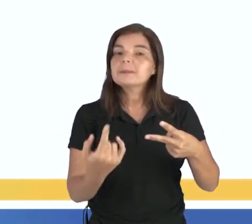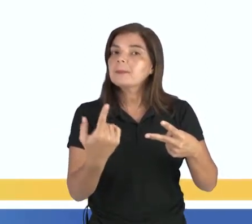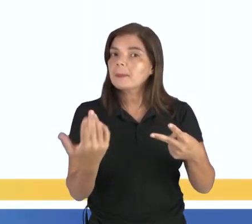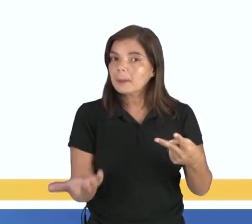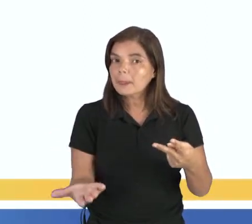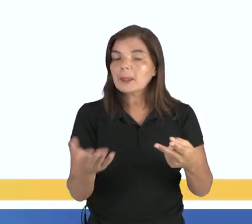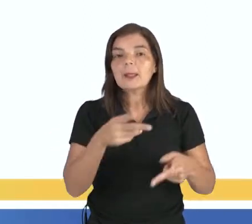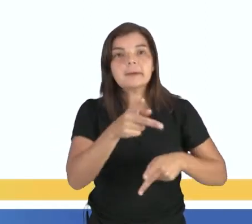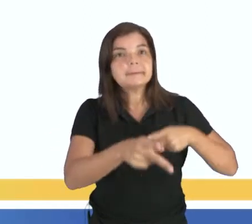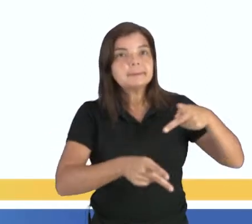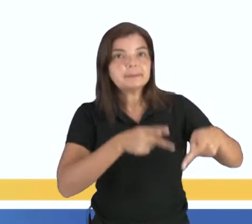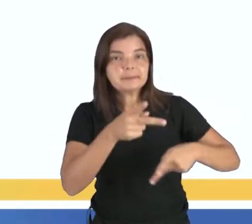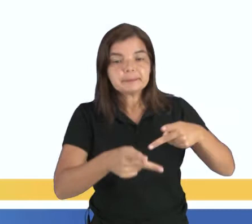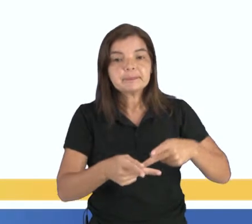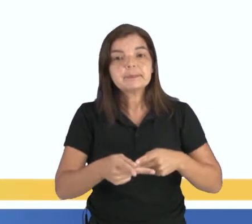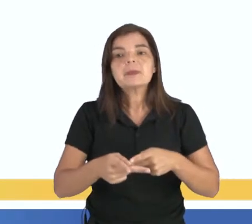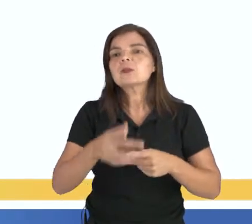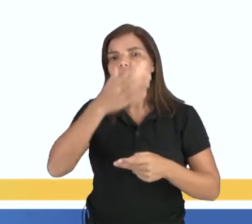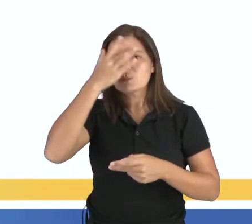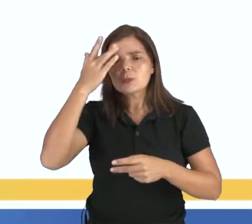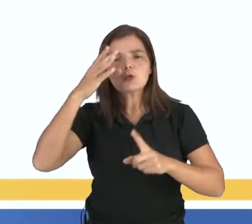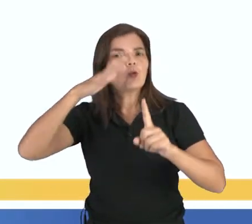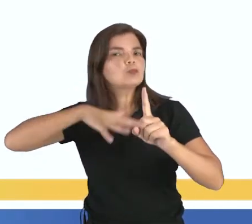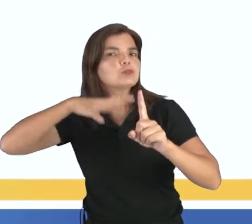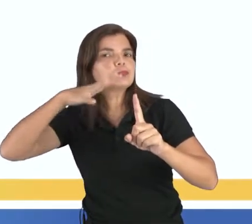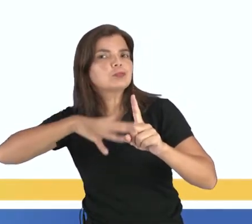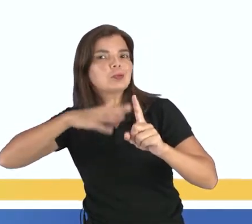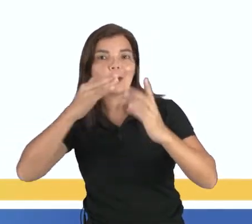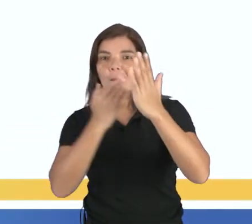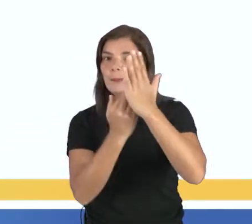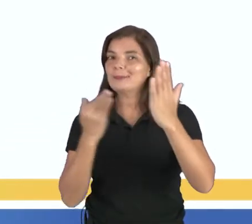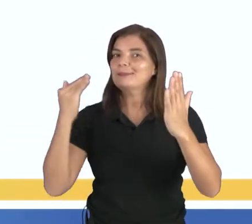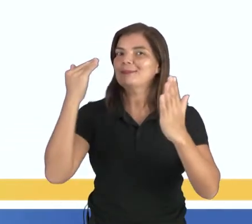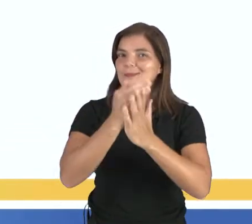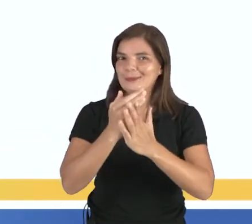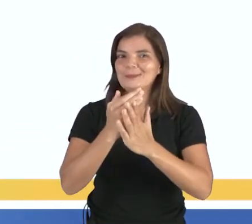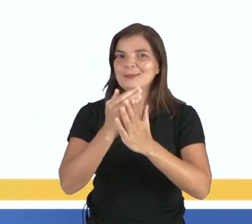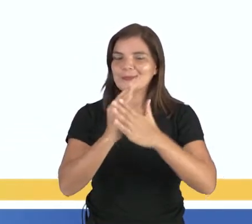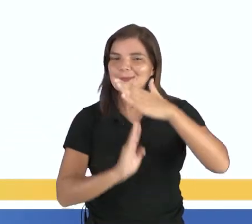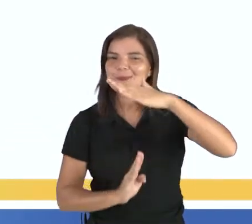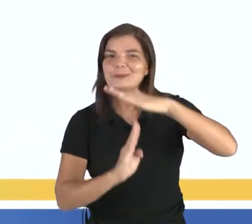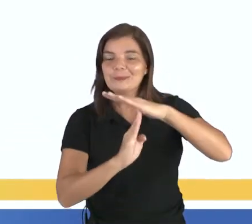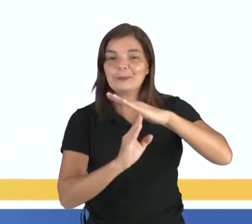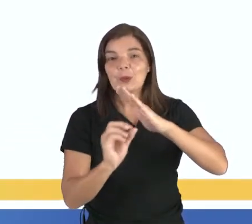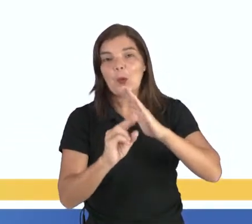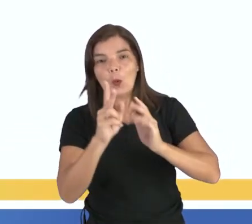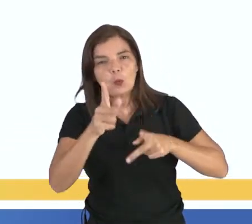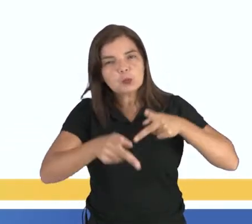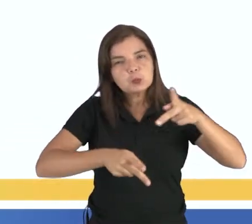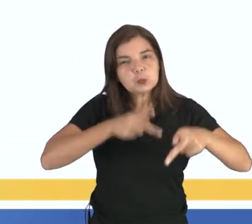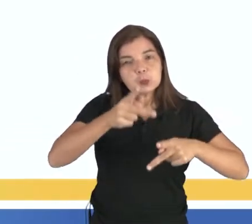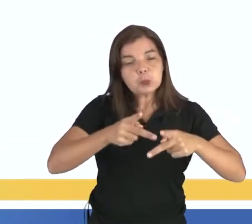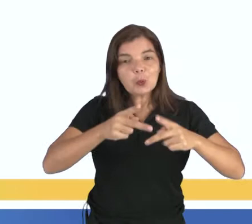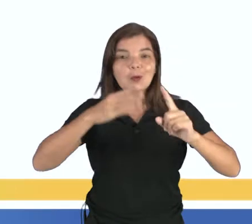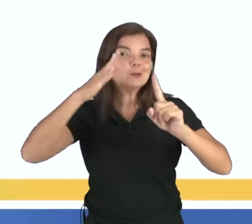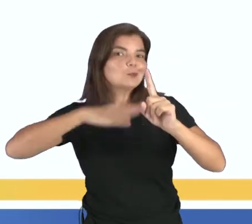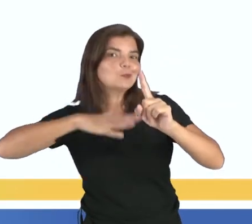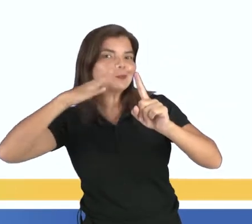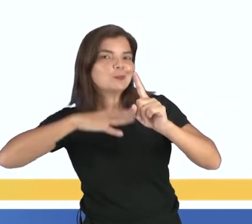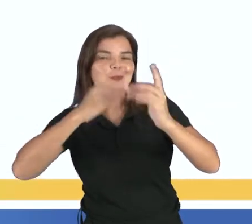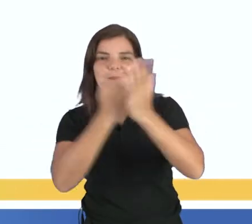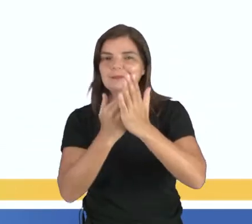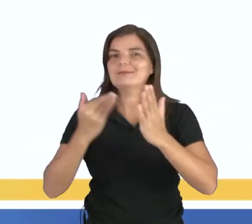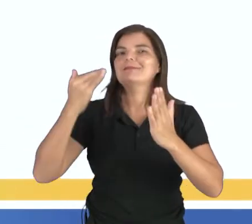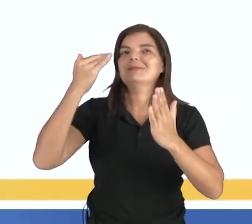Então, a multidão de fãs ultrapassou o limite ou a multidão de fãs ultrapassaram